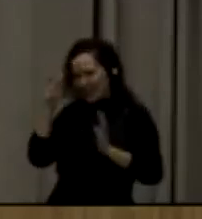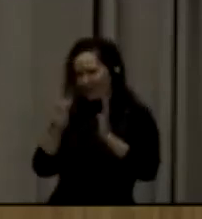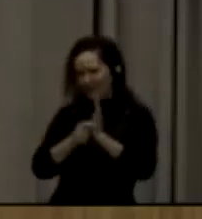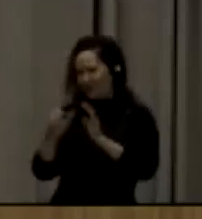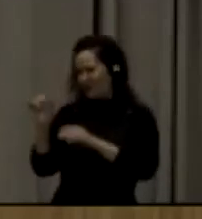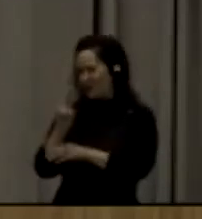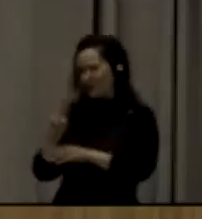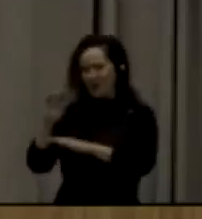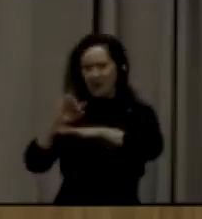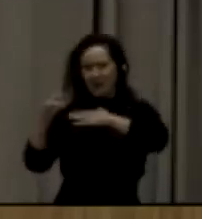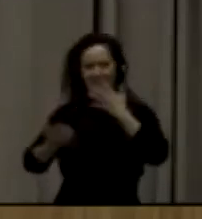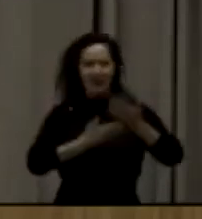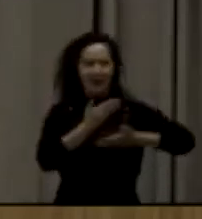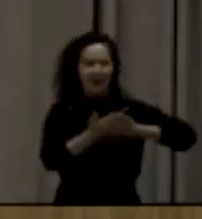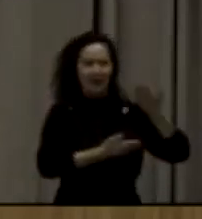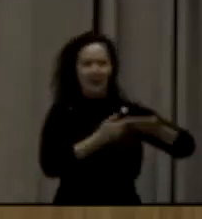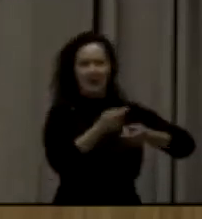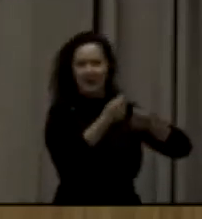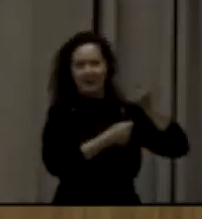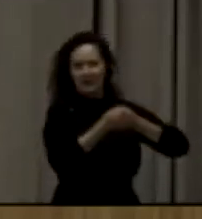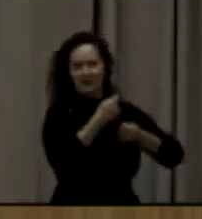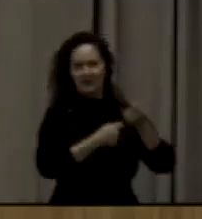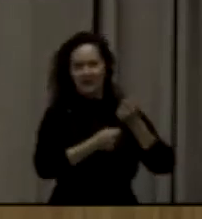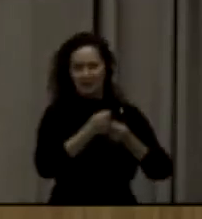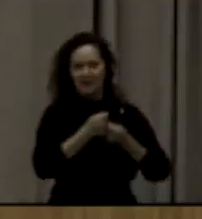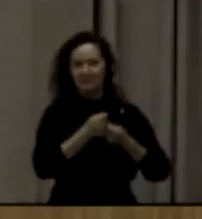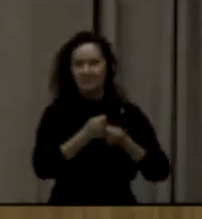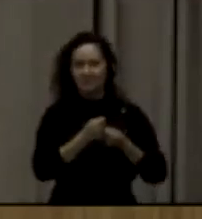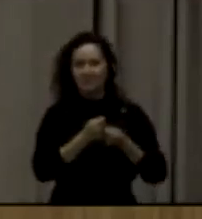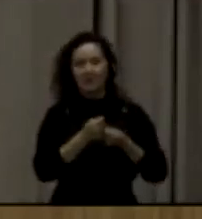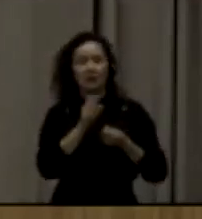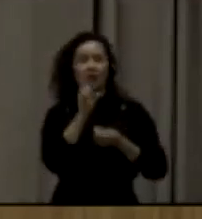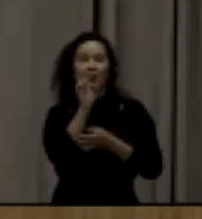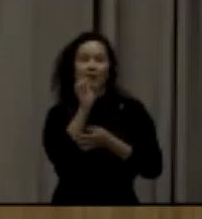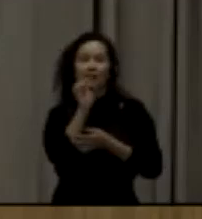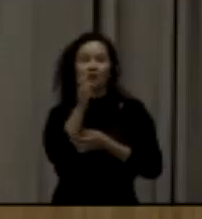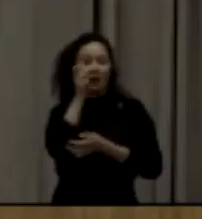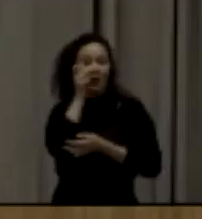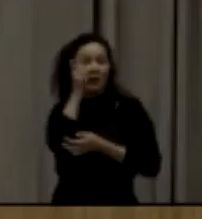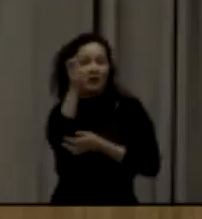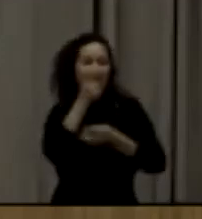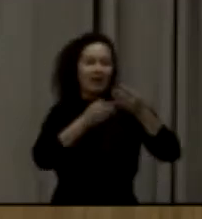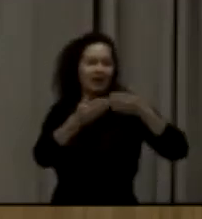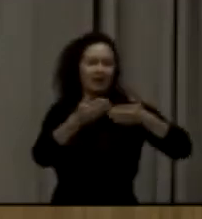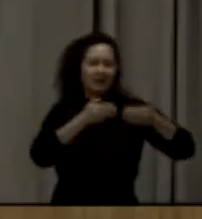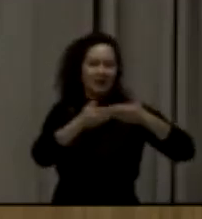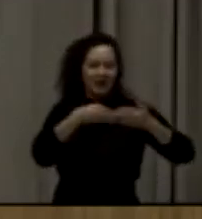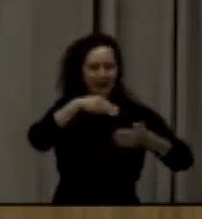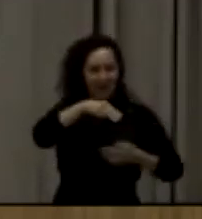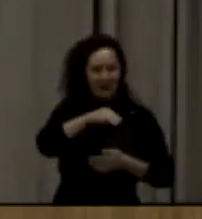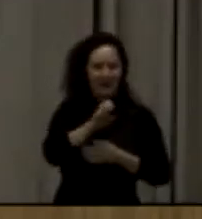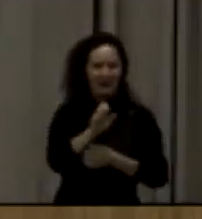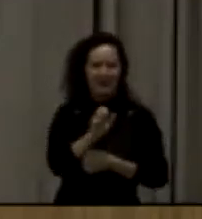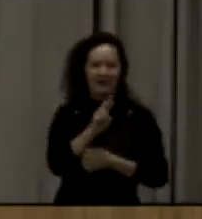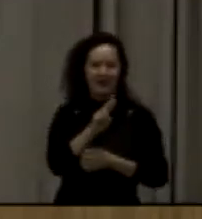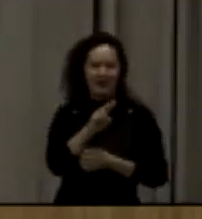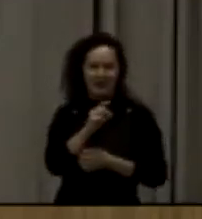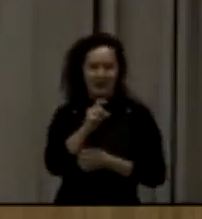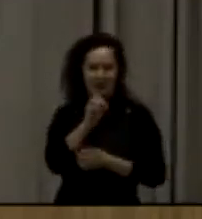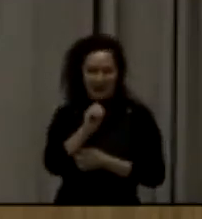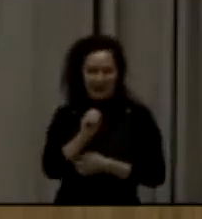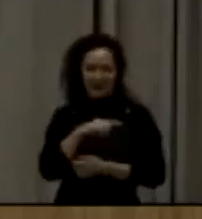que trata de um mercado que passa a cumprir somente o interesse do mercado. Então, nós